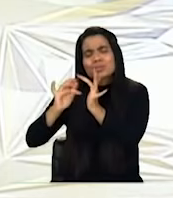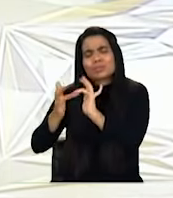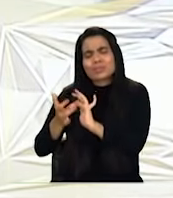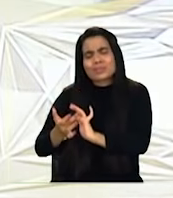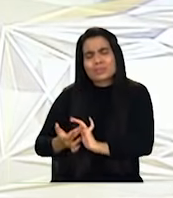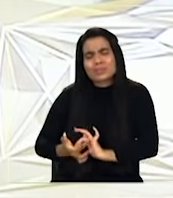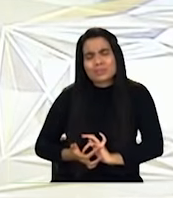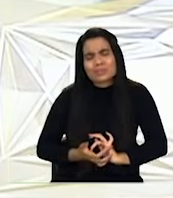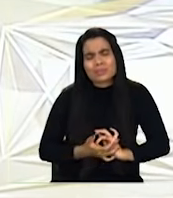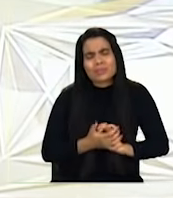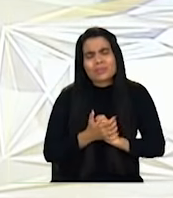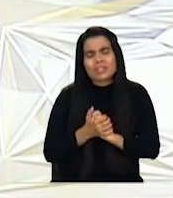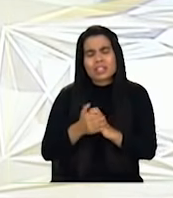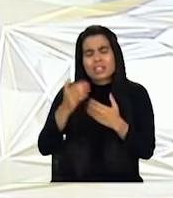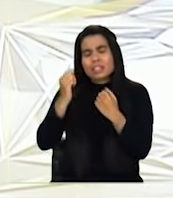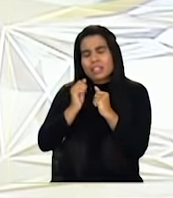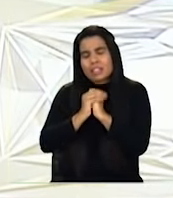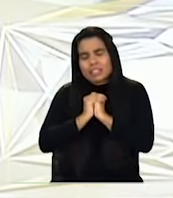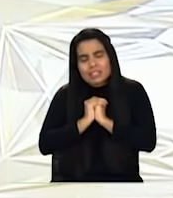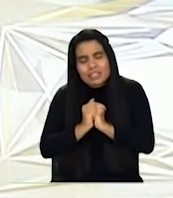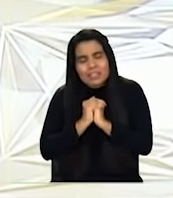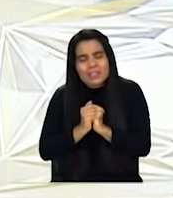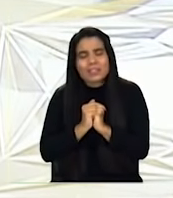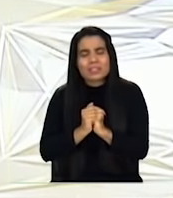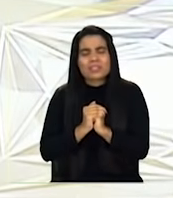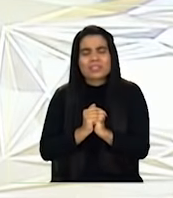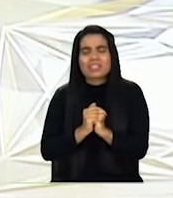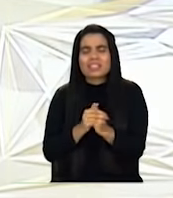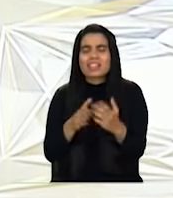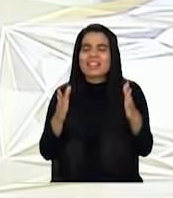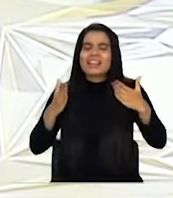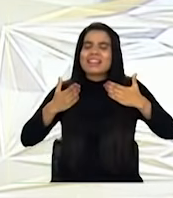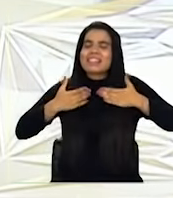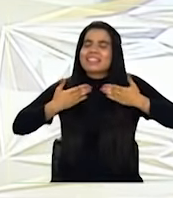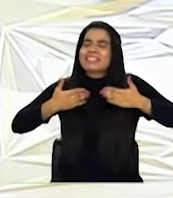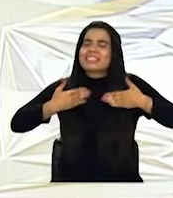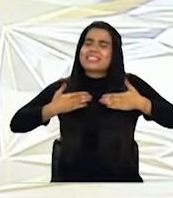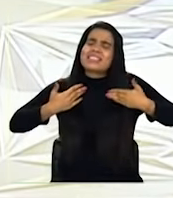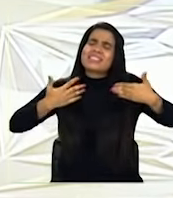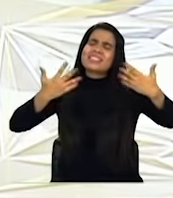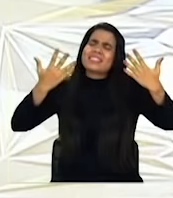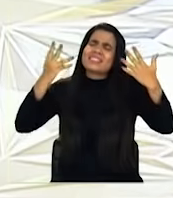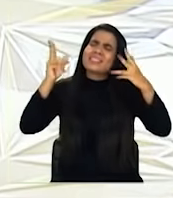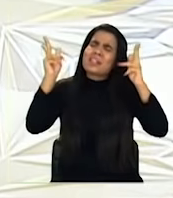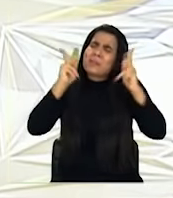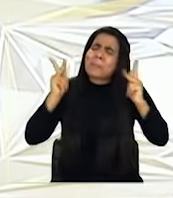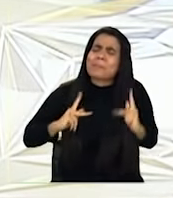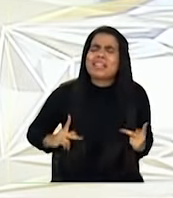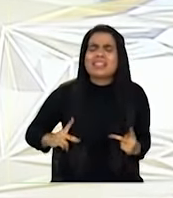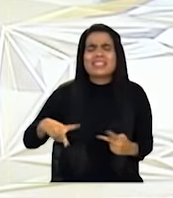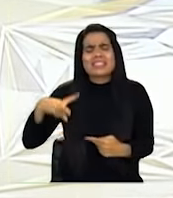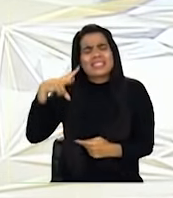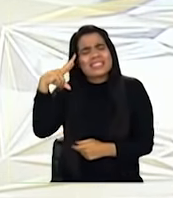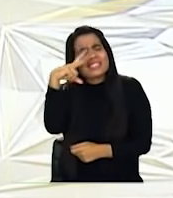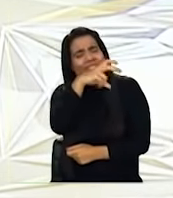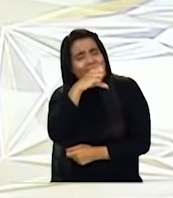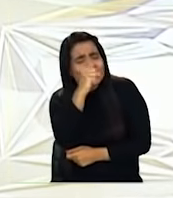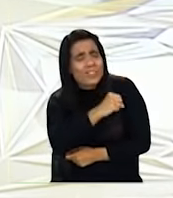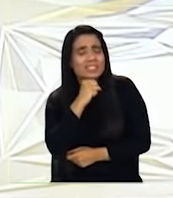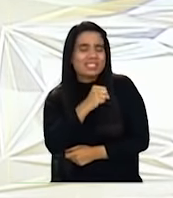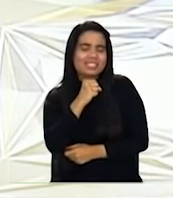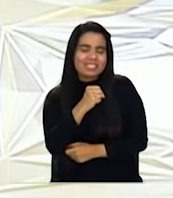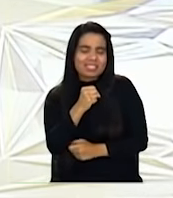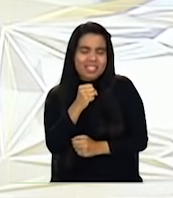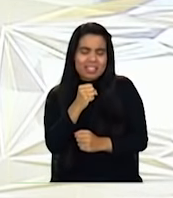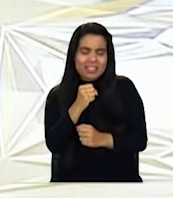Jesus. Graças a Deus, seja cheio de alegria, de paz, de força, pela